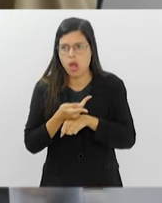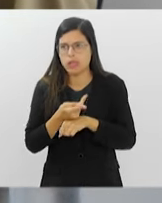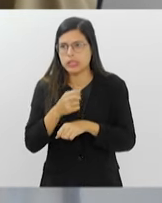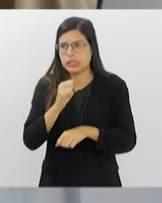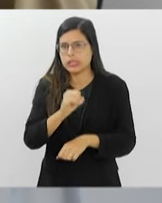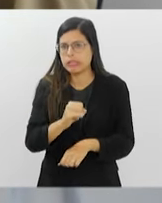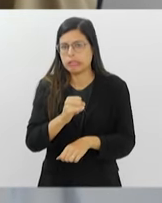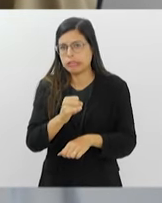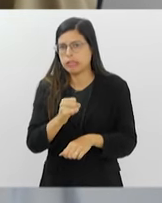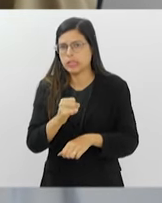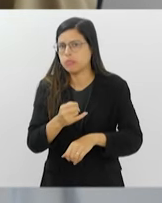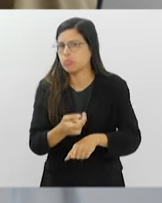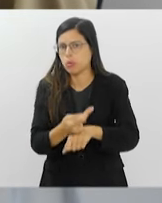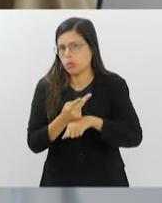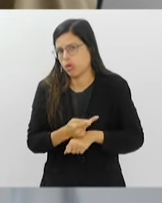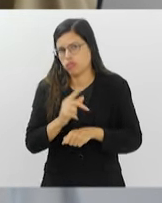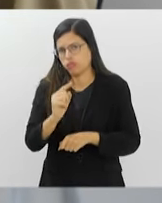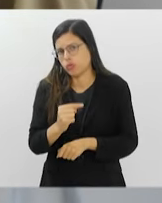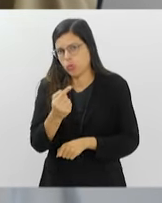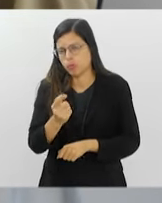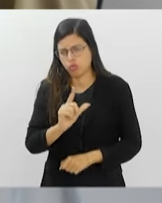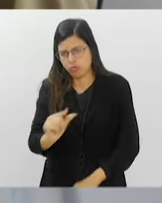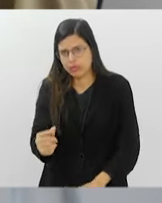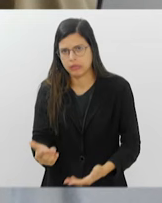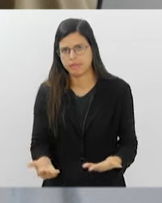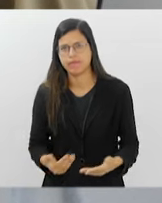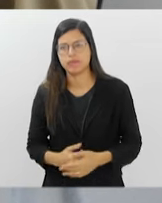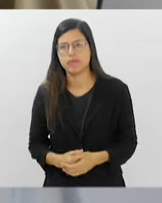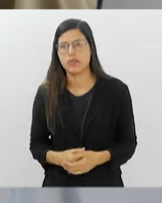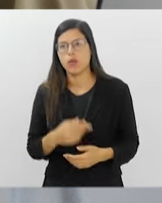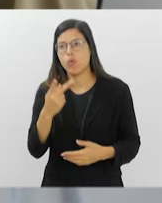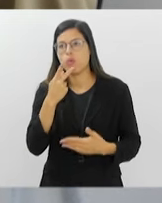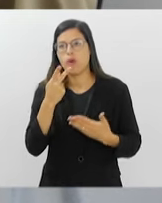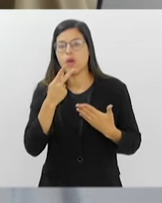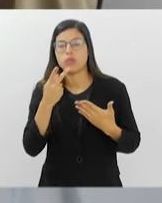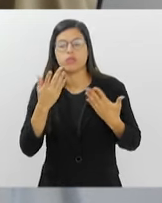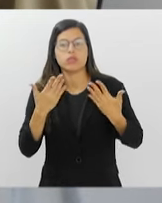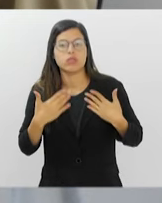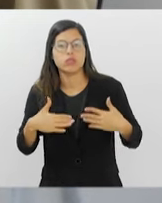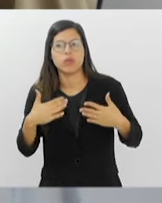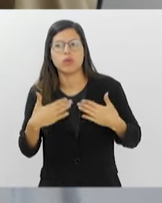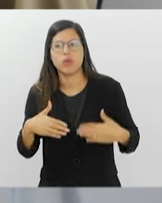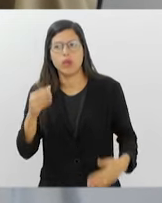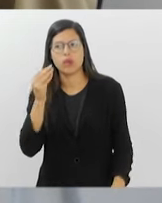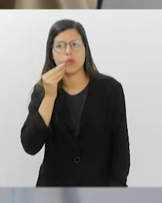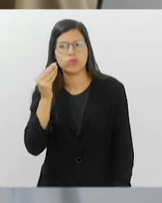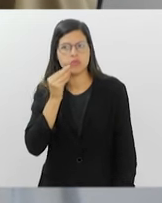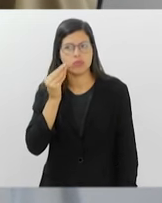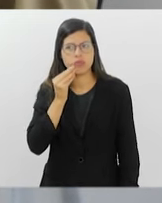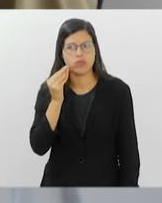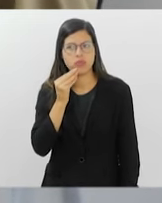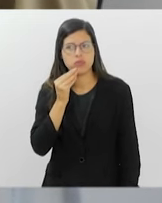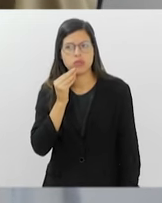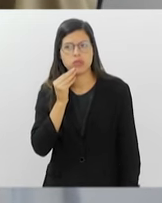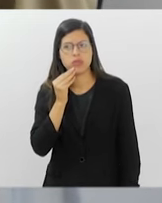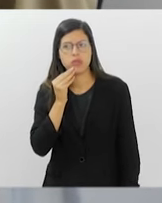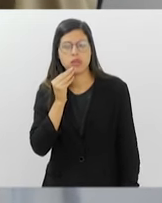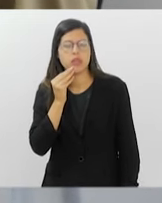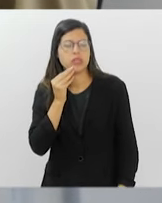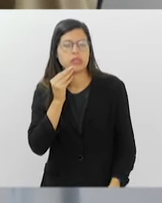a minha exoneração então eu falo com muita tranquilidade que eu tentei viabilizar de todas as